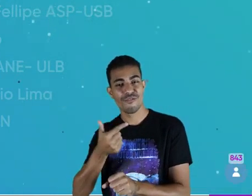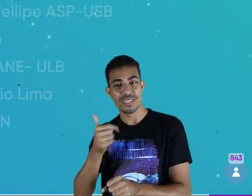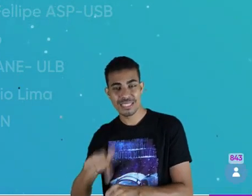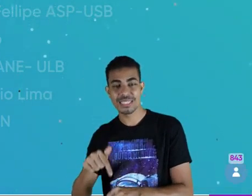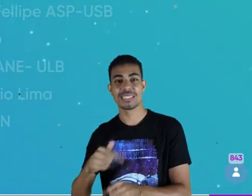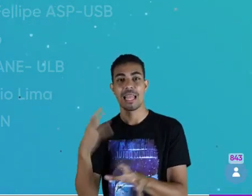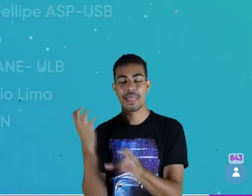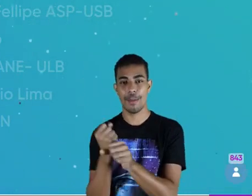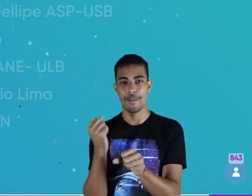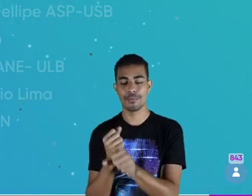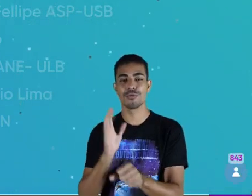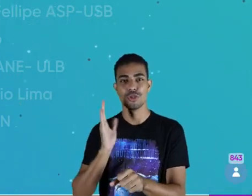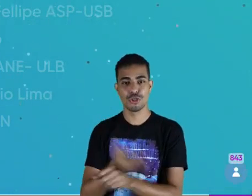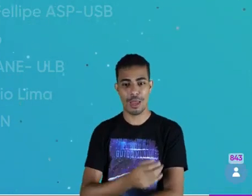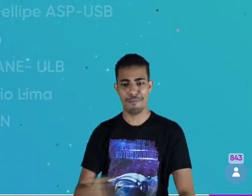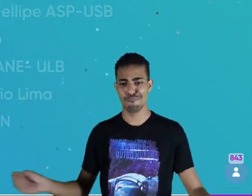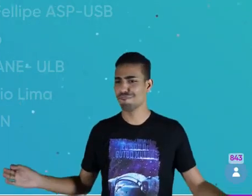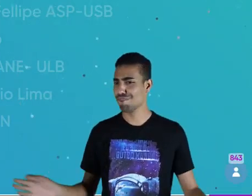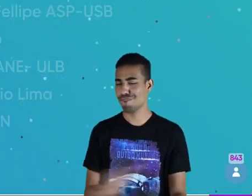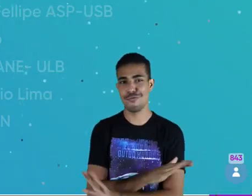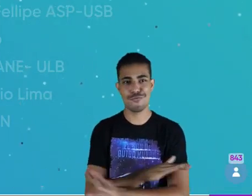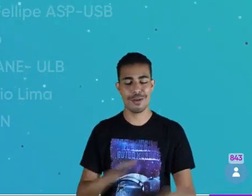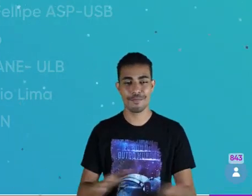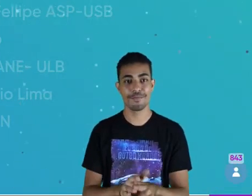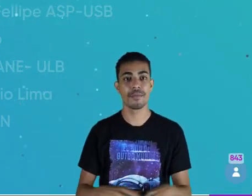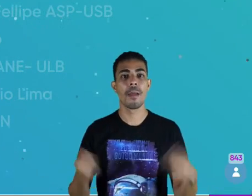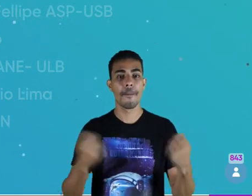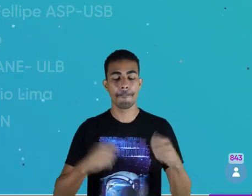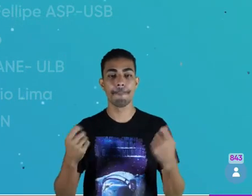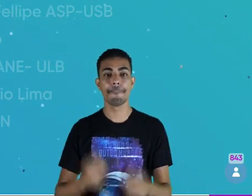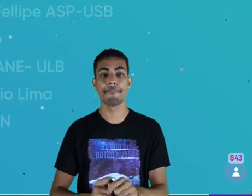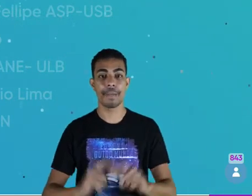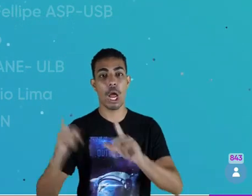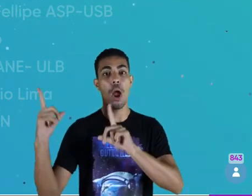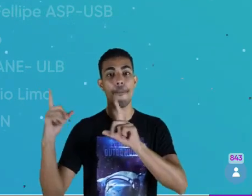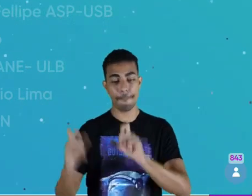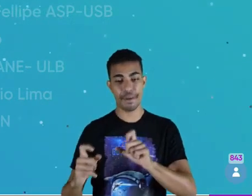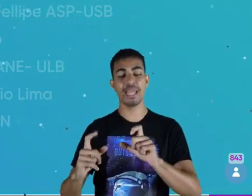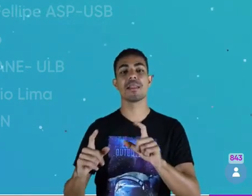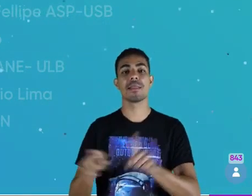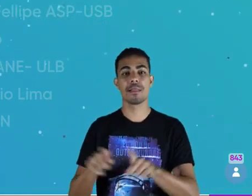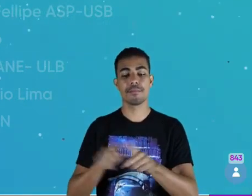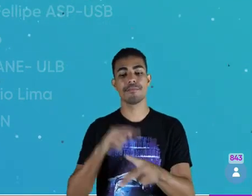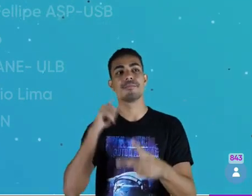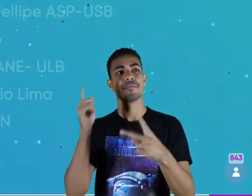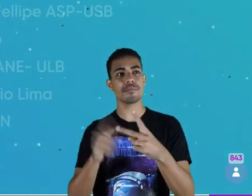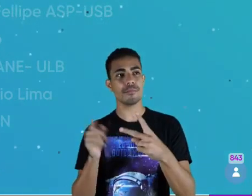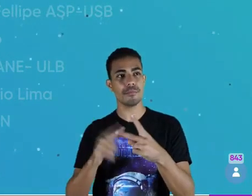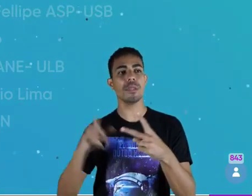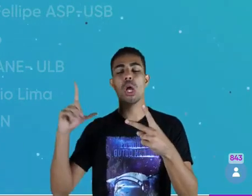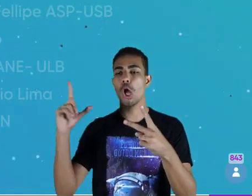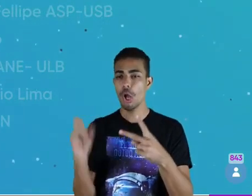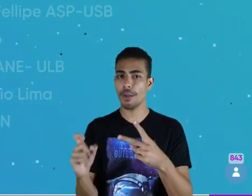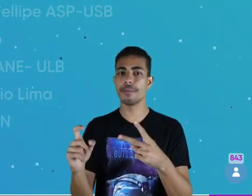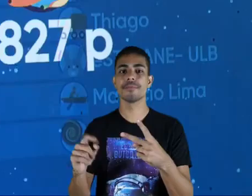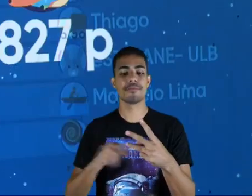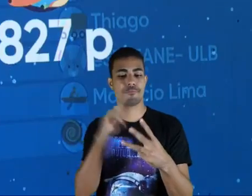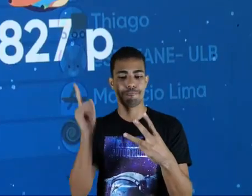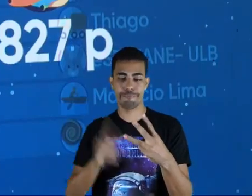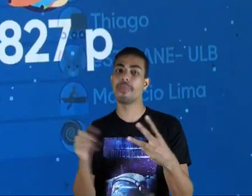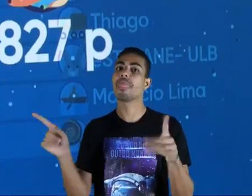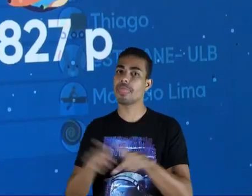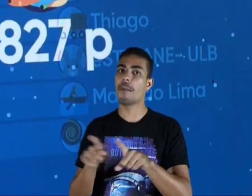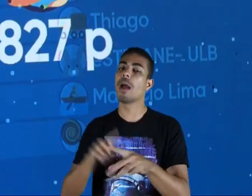4.827 pontos, arregaçou. Jamile, print de tela, o segundo colocado, print de tela, o terceiro colocado, print